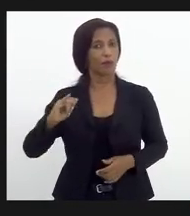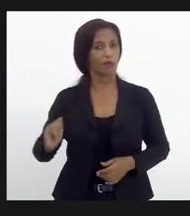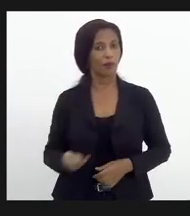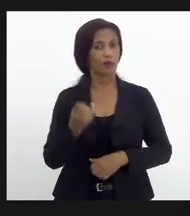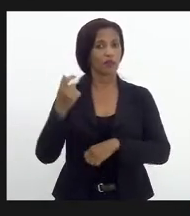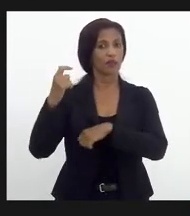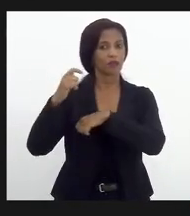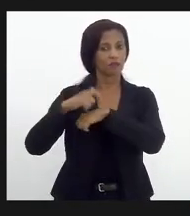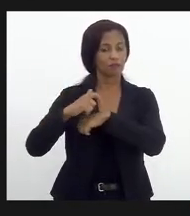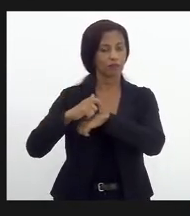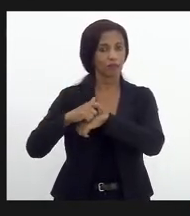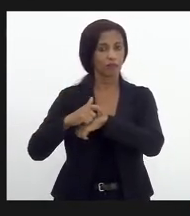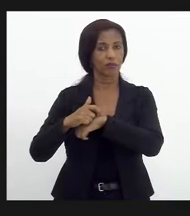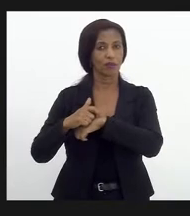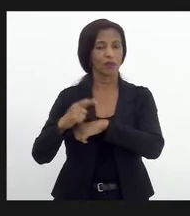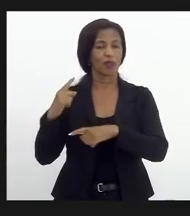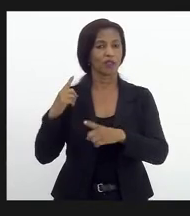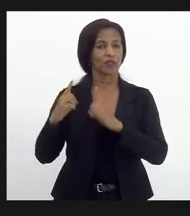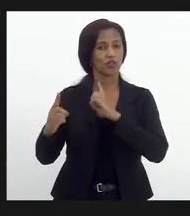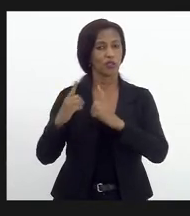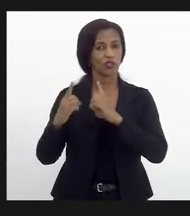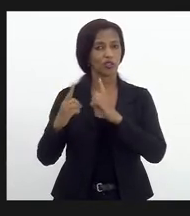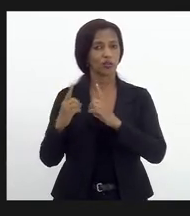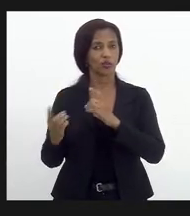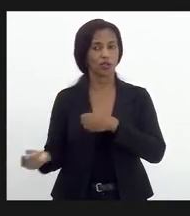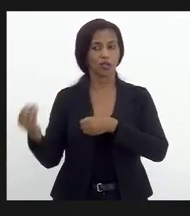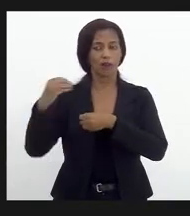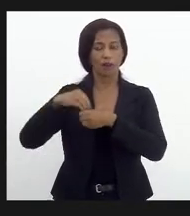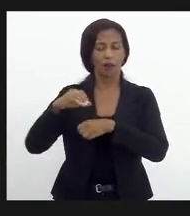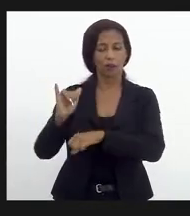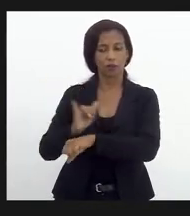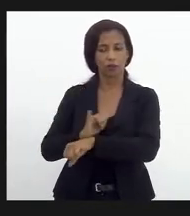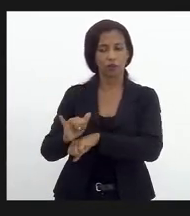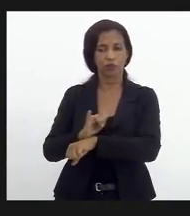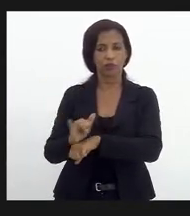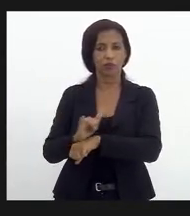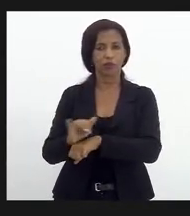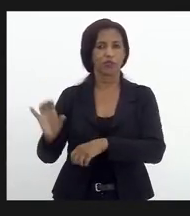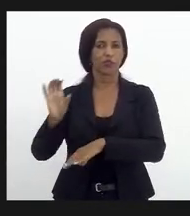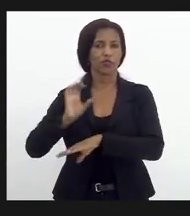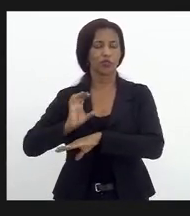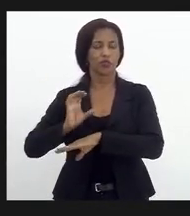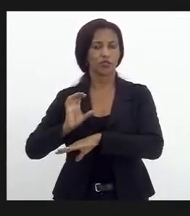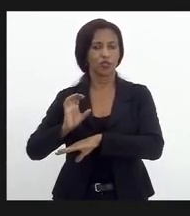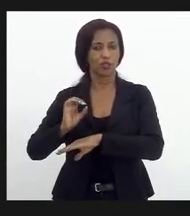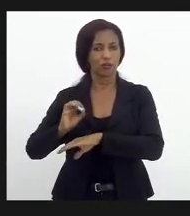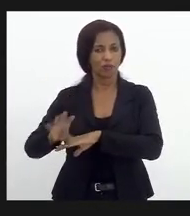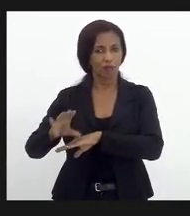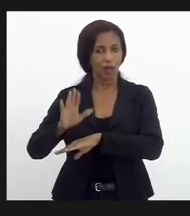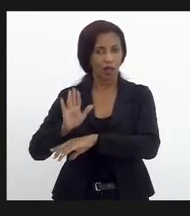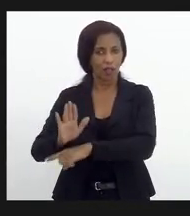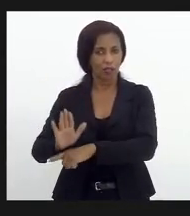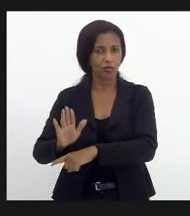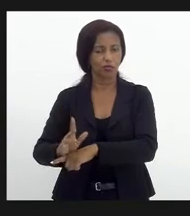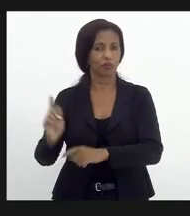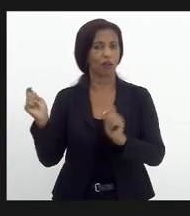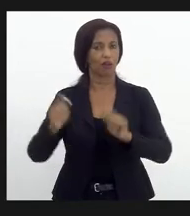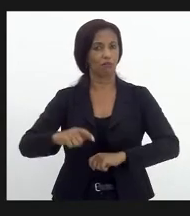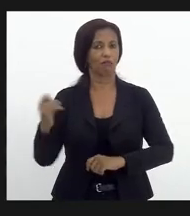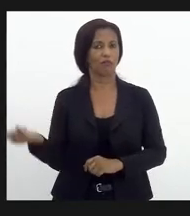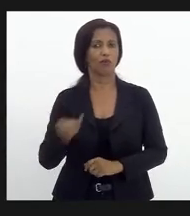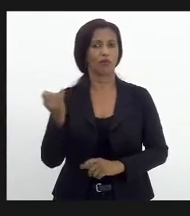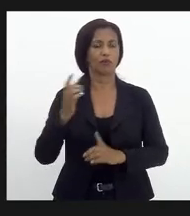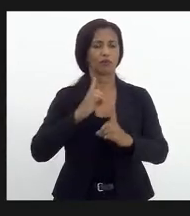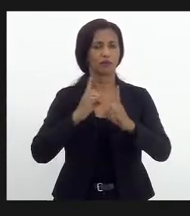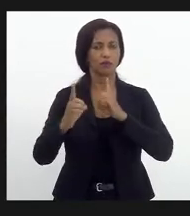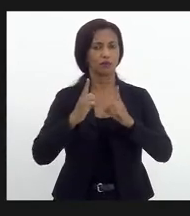essa oportunidade para discutir e implementar um planejamento de investimento na educação estadual. Então, eu acho que é muito importante esse